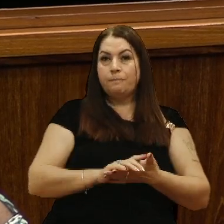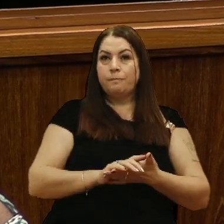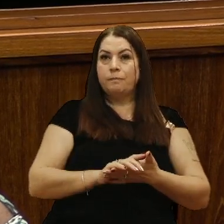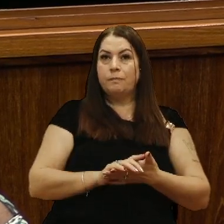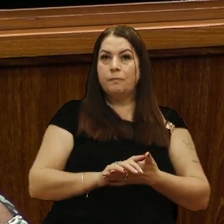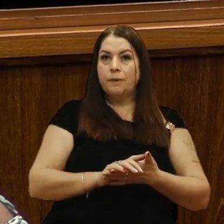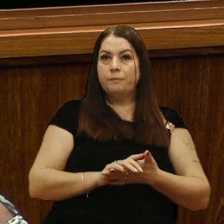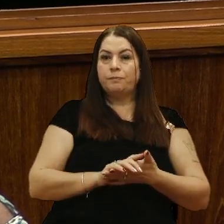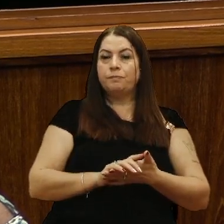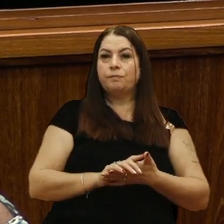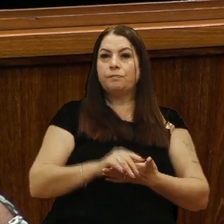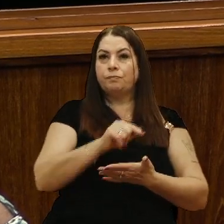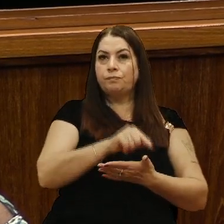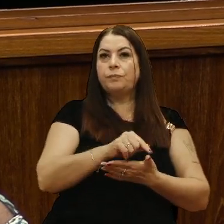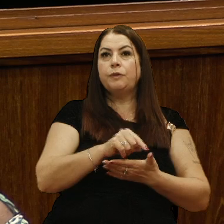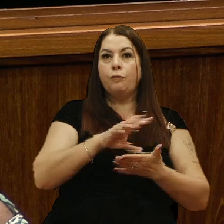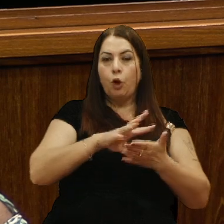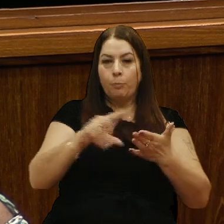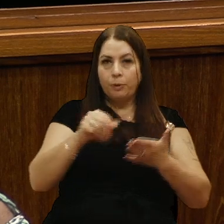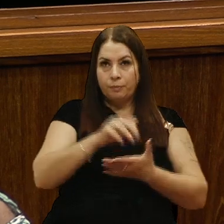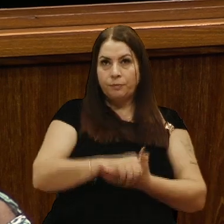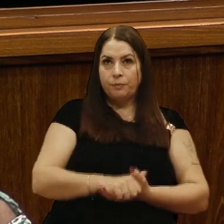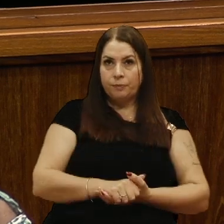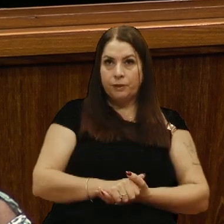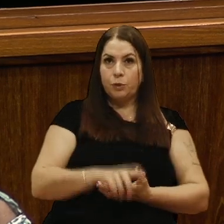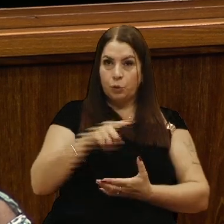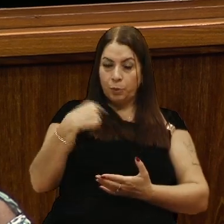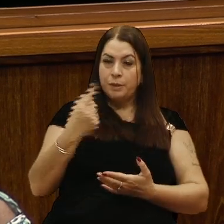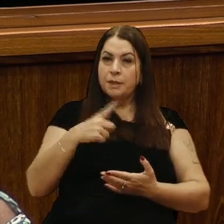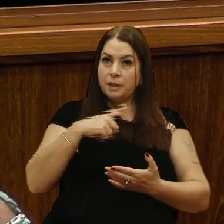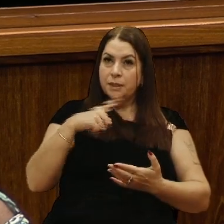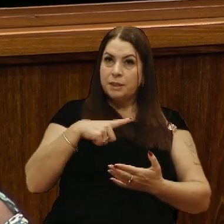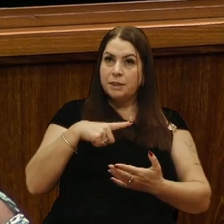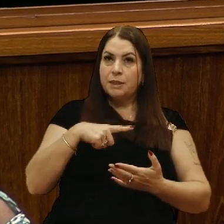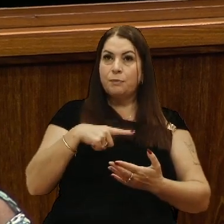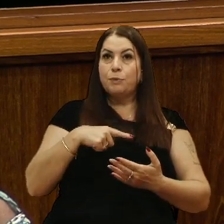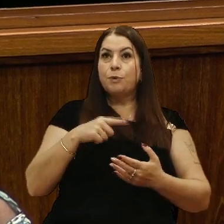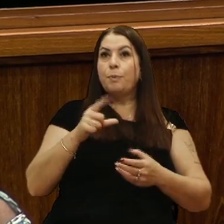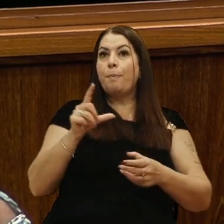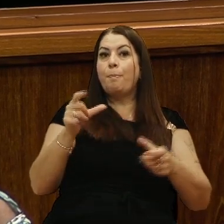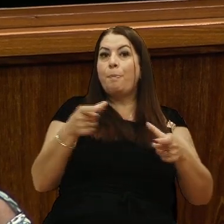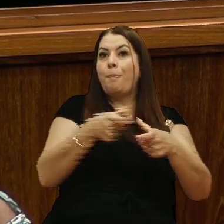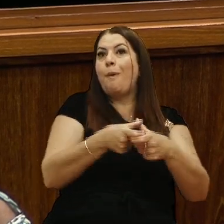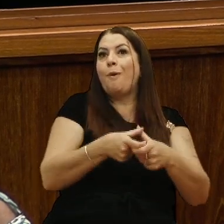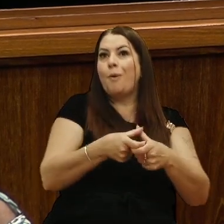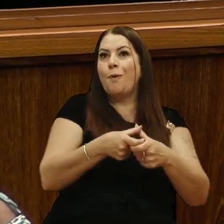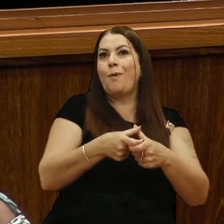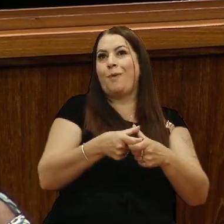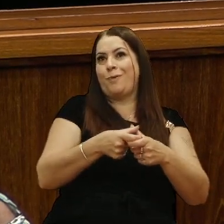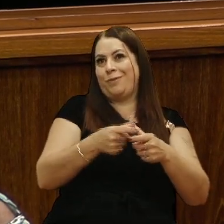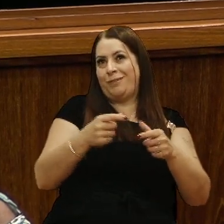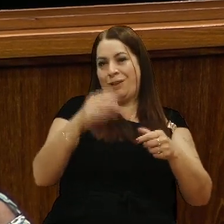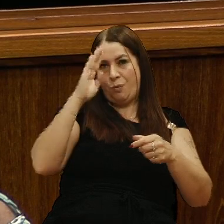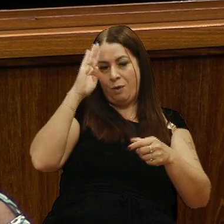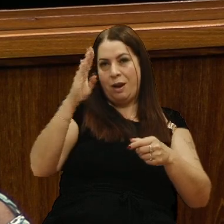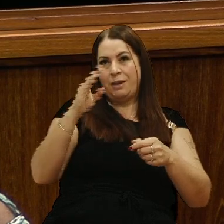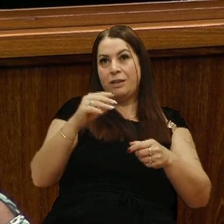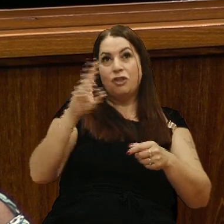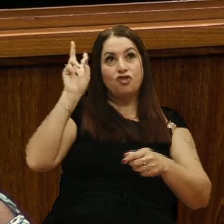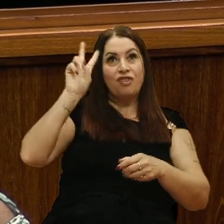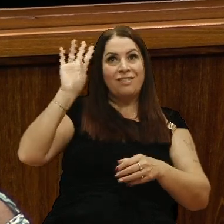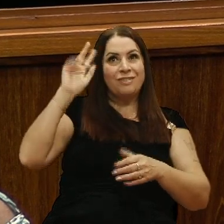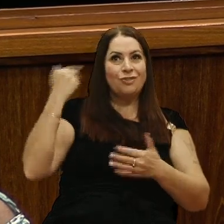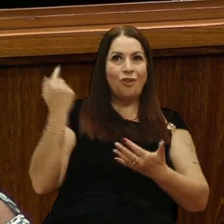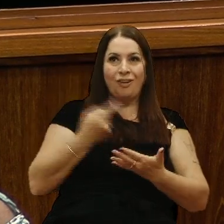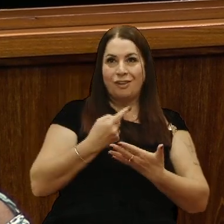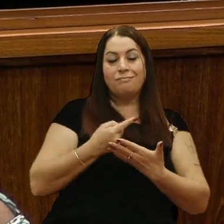o suficiente, foi roubado. Nós temos o menor efetivo histórico da Guarda Municipal.